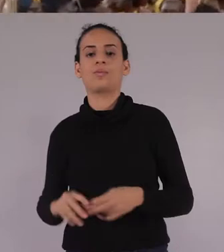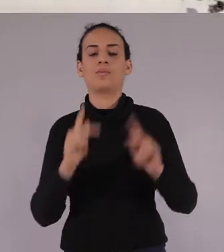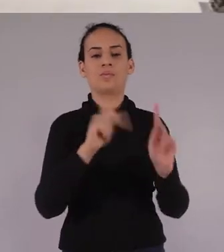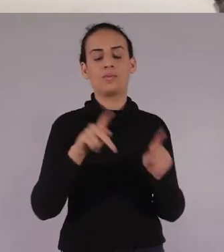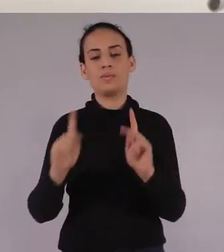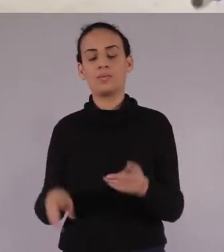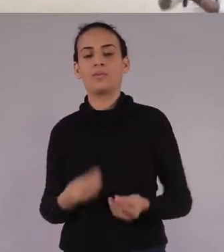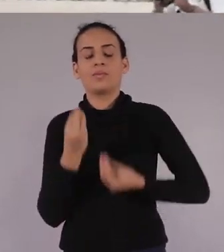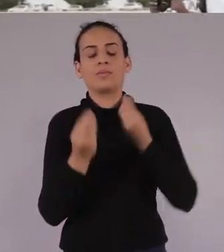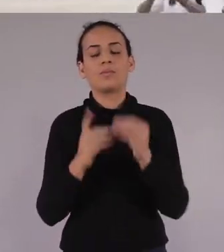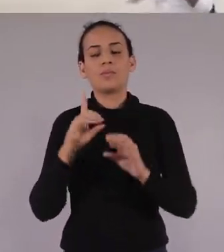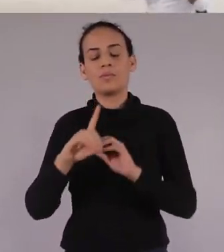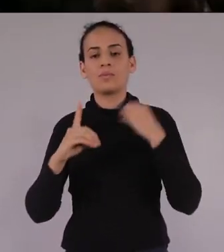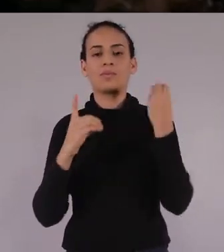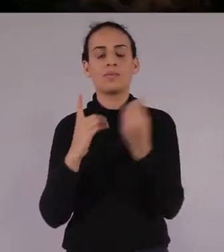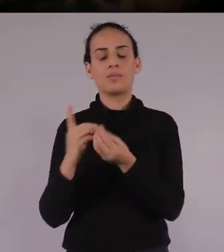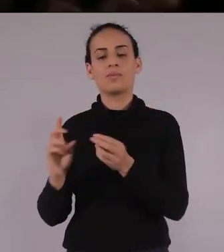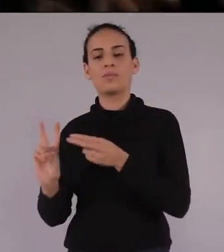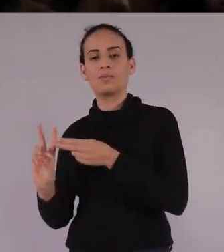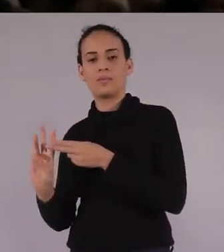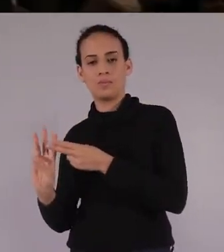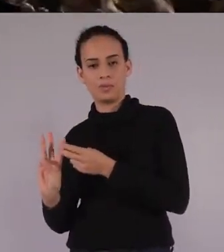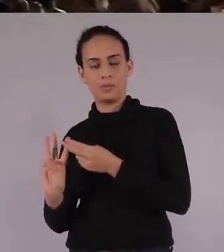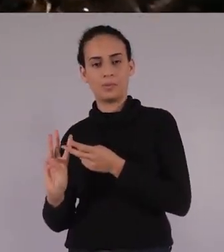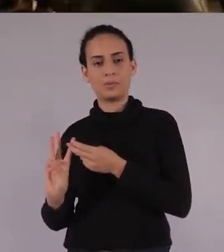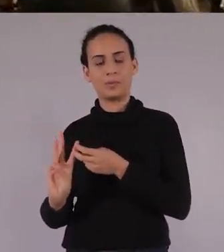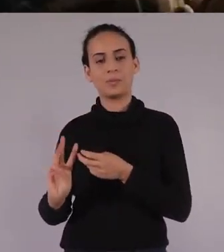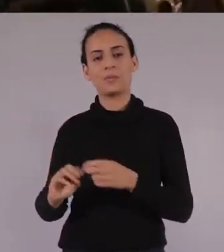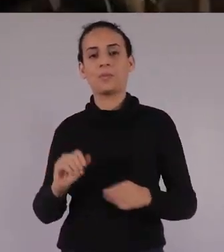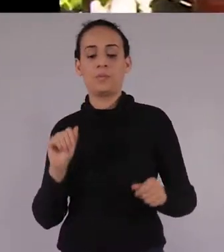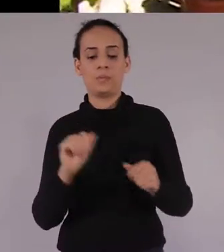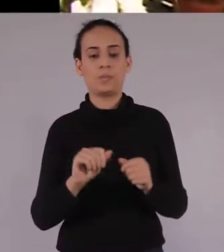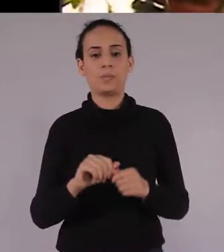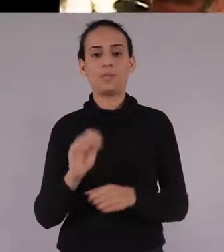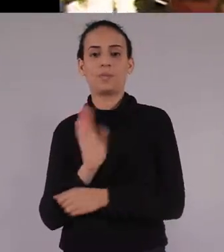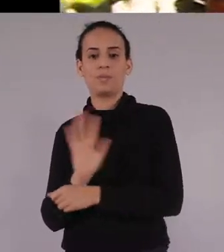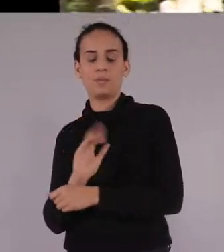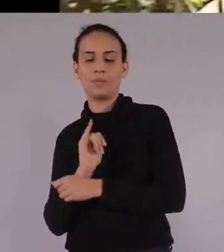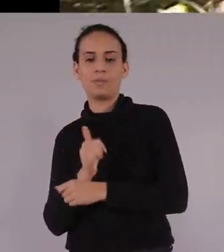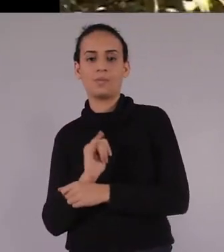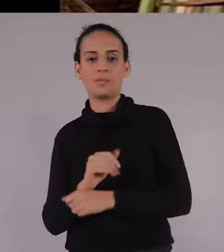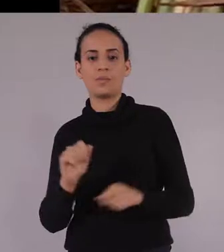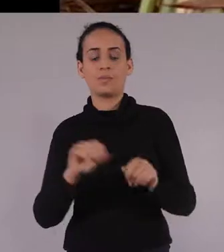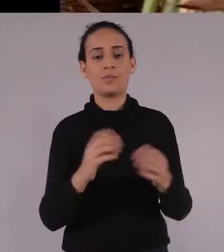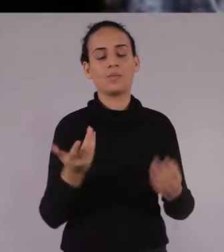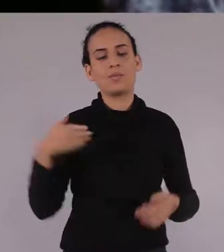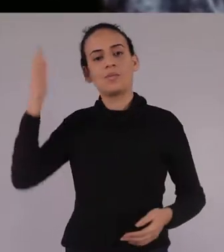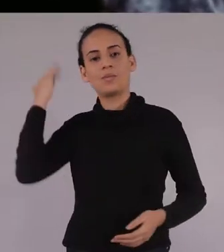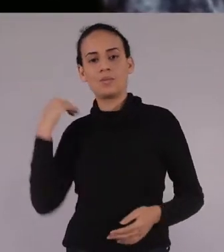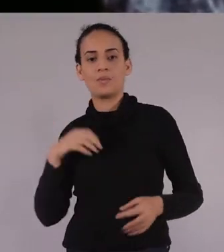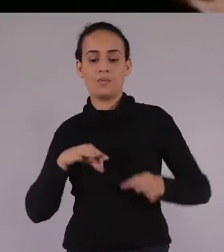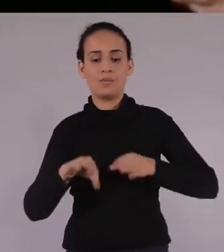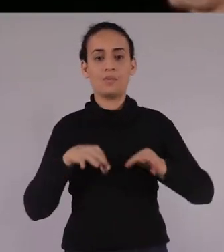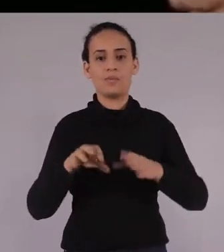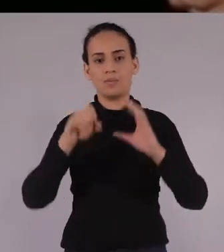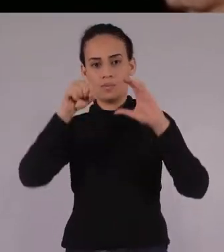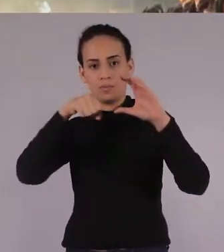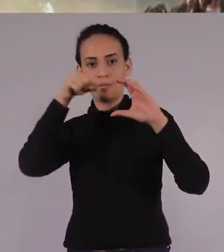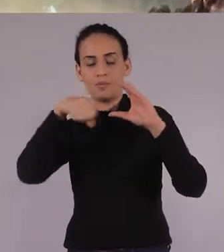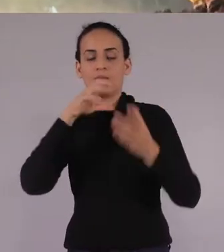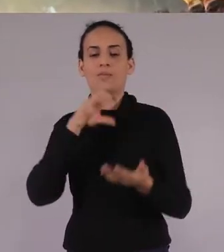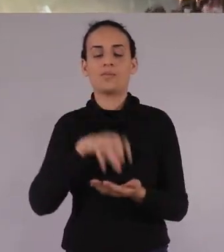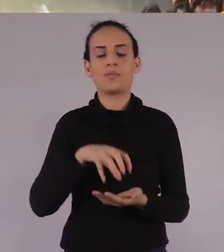dentre as produções mais recentes avançando temos os filmes martírio diário o mestre divino